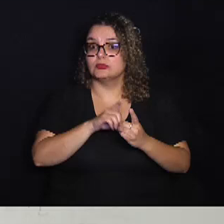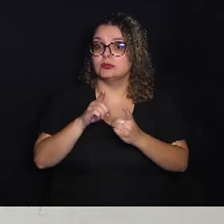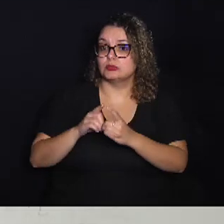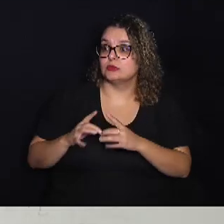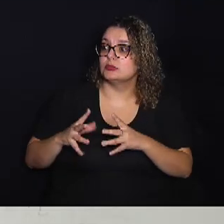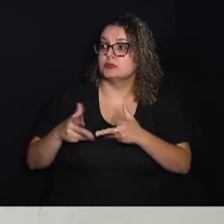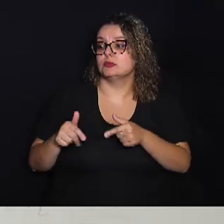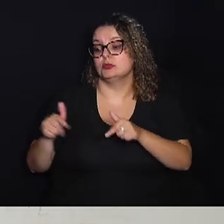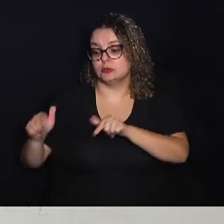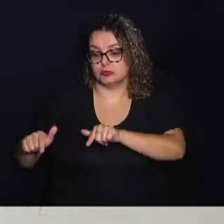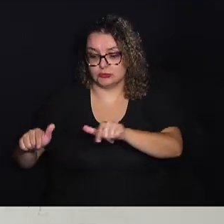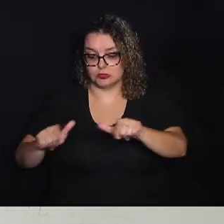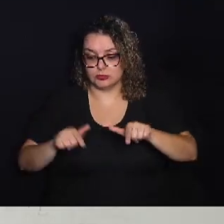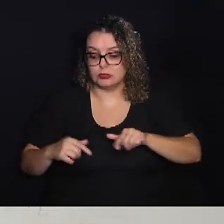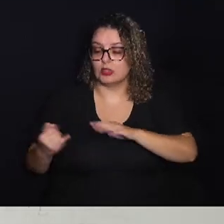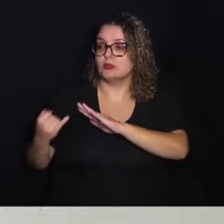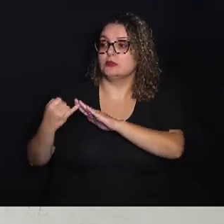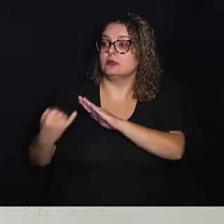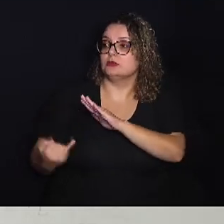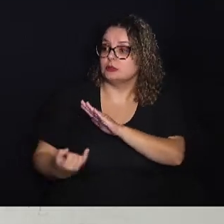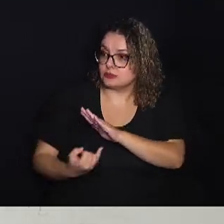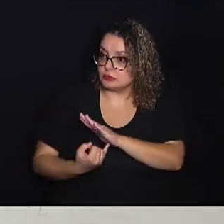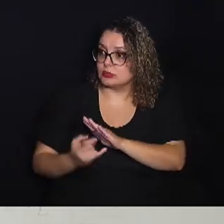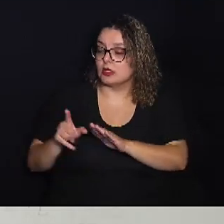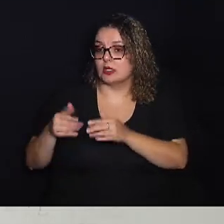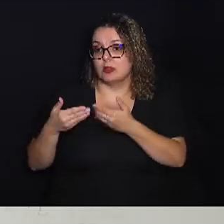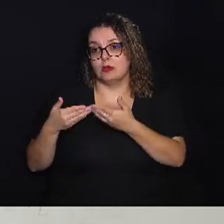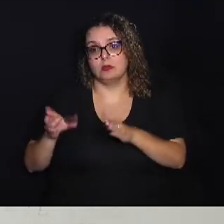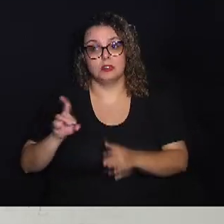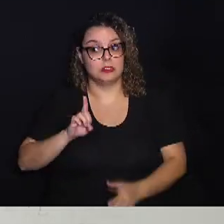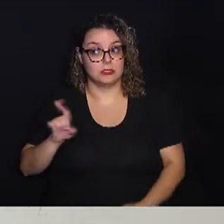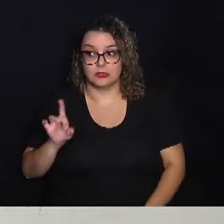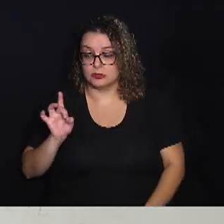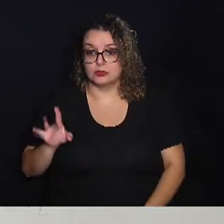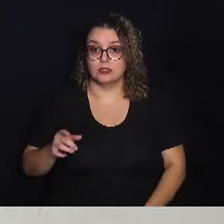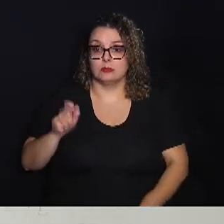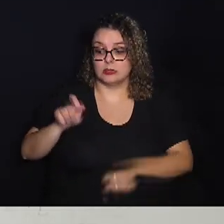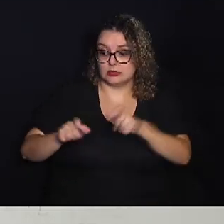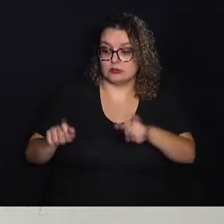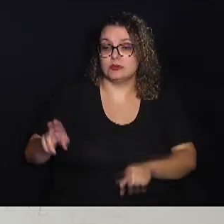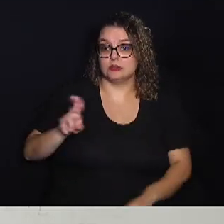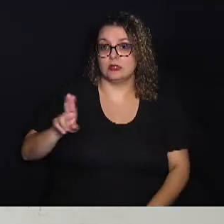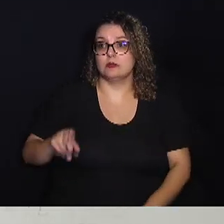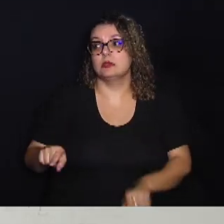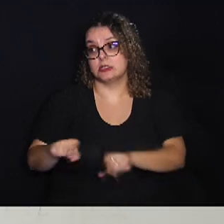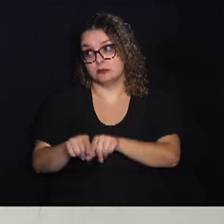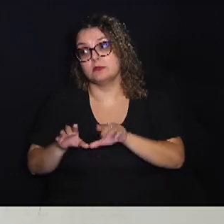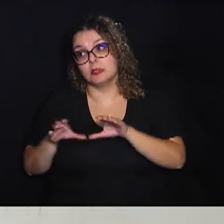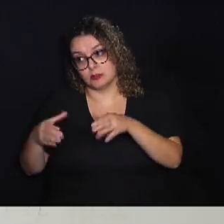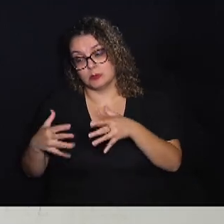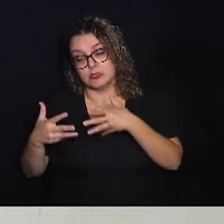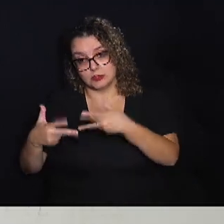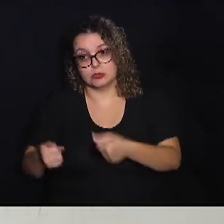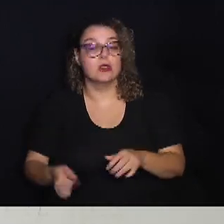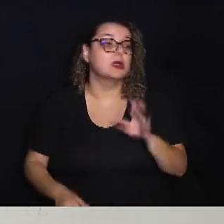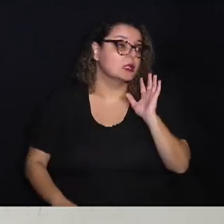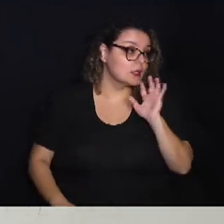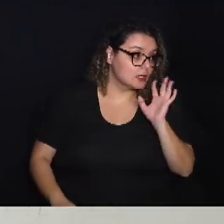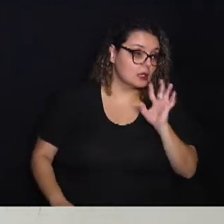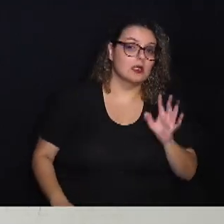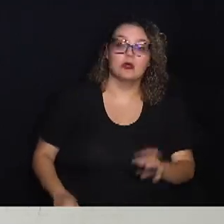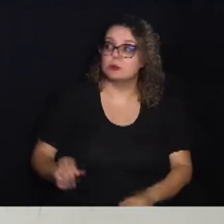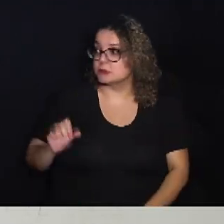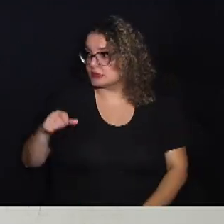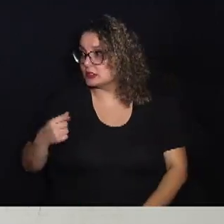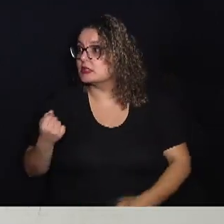nosso espaço da instituição, ele é aberto não só para o usuário, mas também para a comunidade. Né? Que legal. Então, alguma